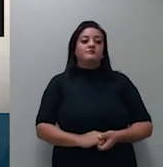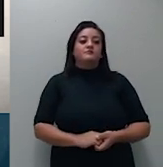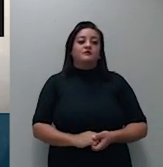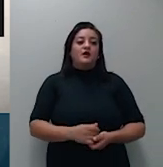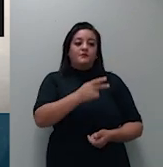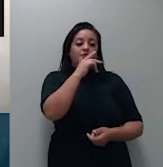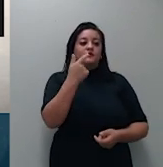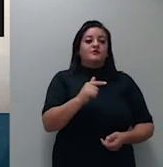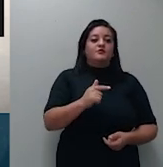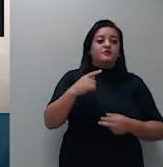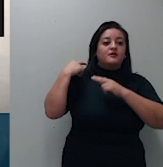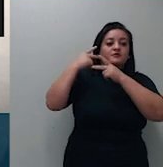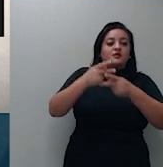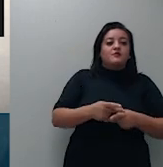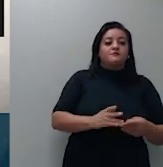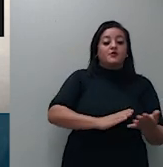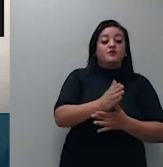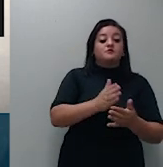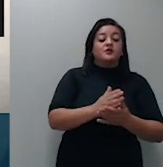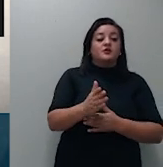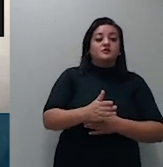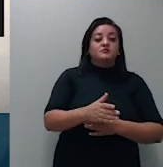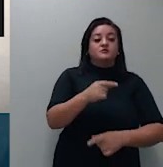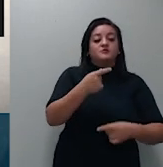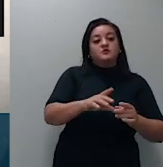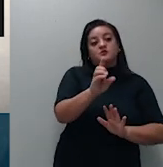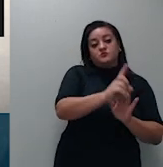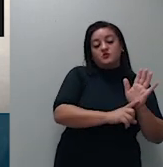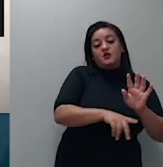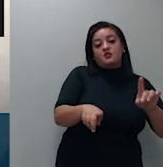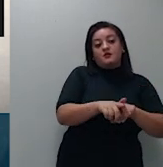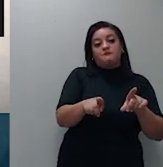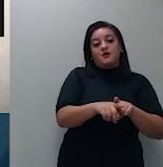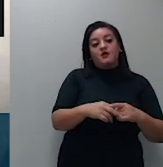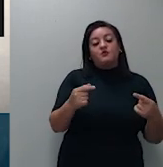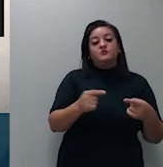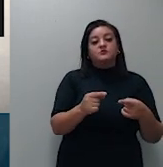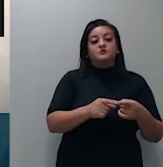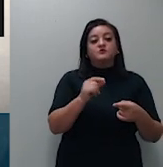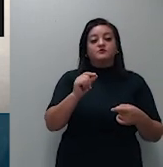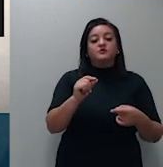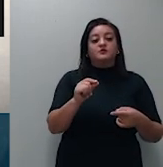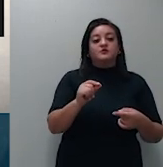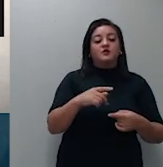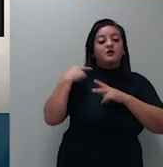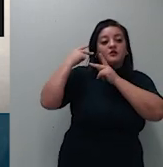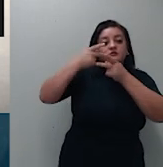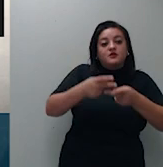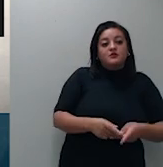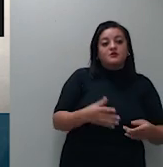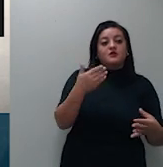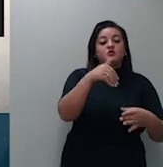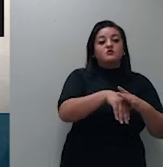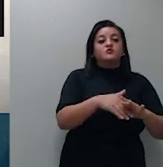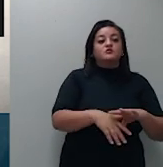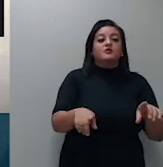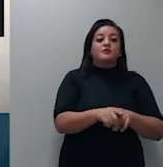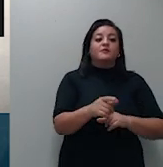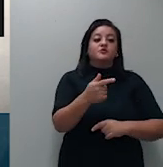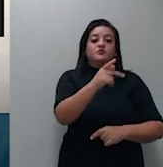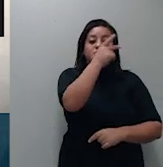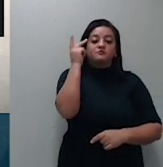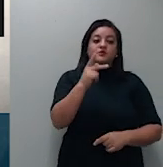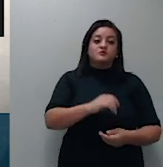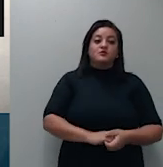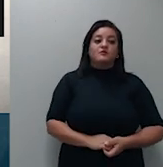no inventário de pessoa que não é torna parte de pleno direito e a pretensão de perderam a inclusão